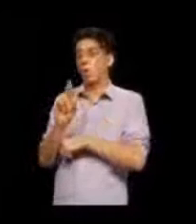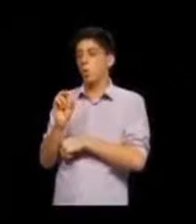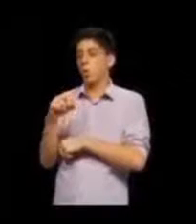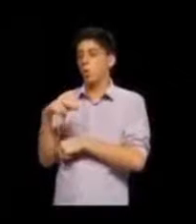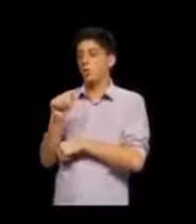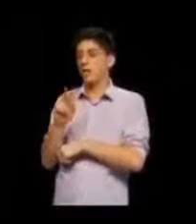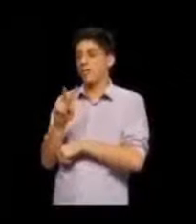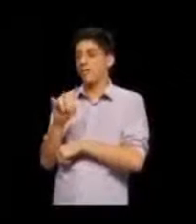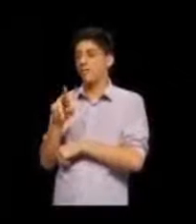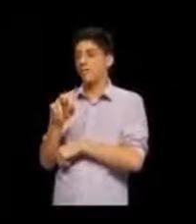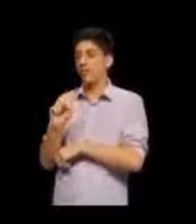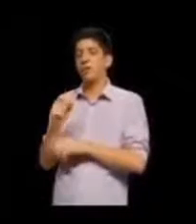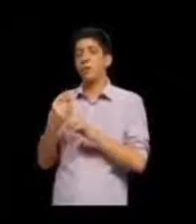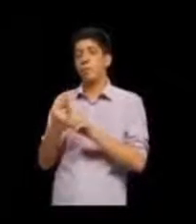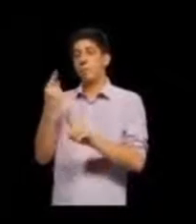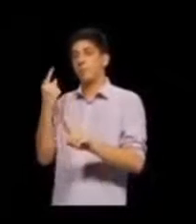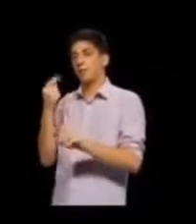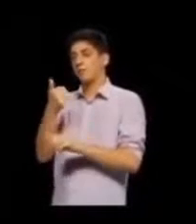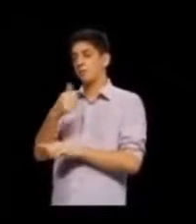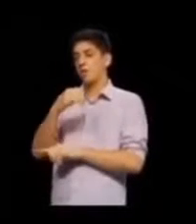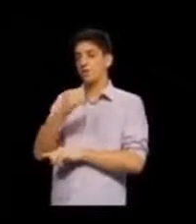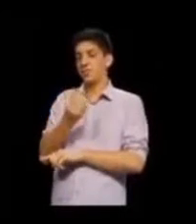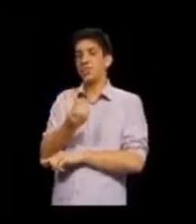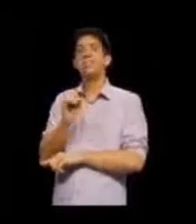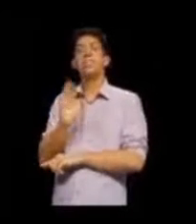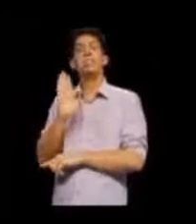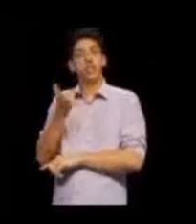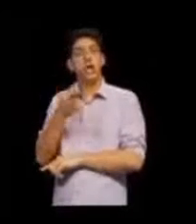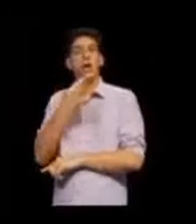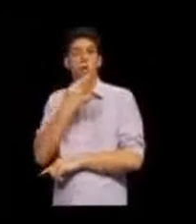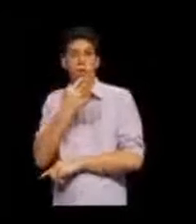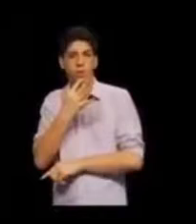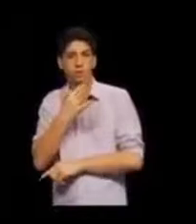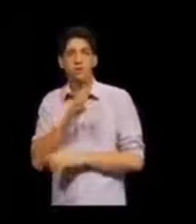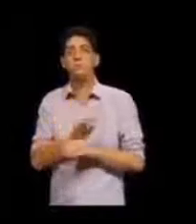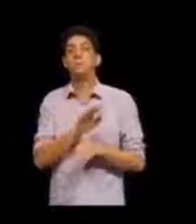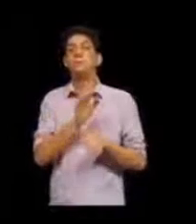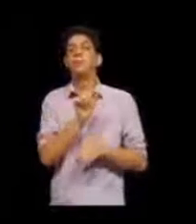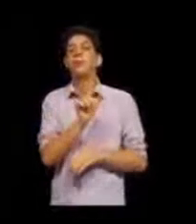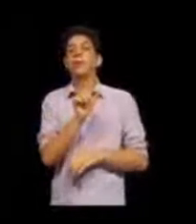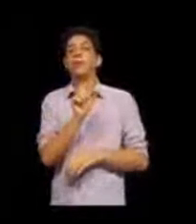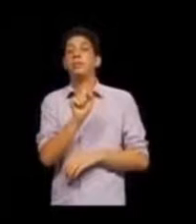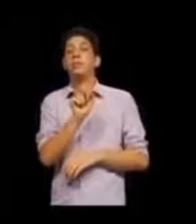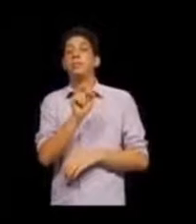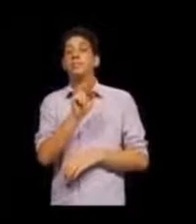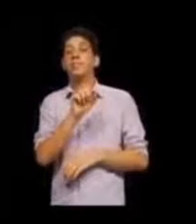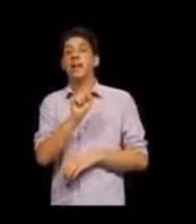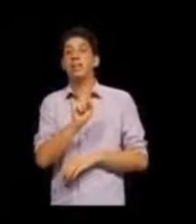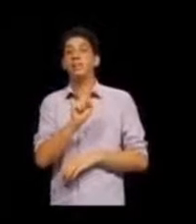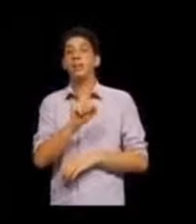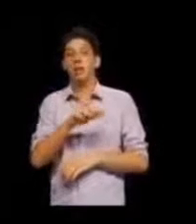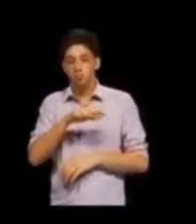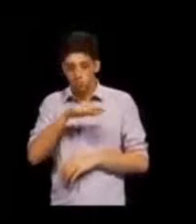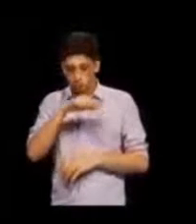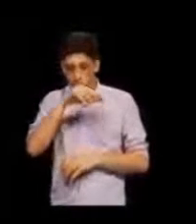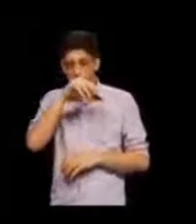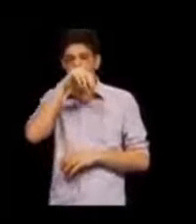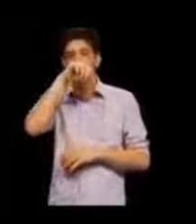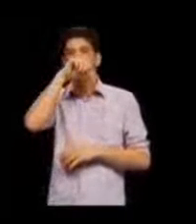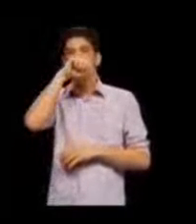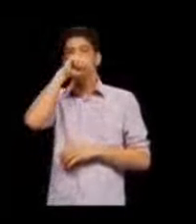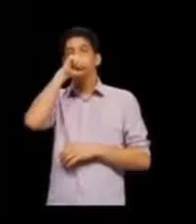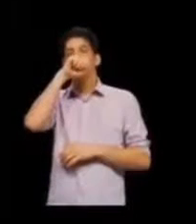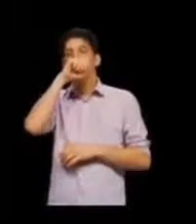60. O SARS é a síndrome respiratória aguda grave, que foi conhecida também na China, o